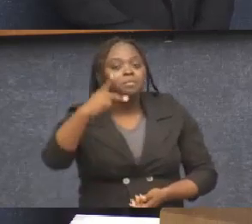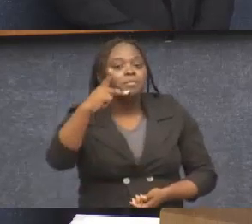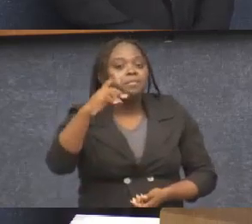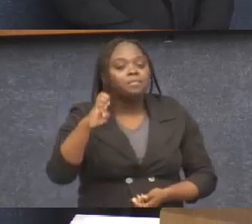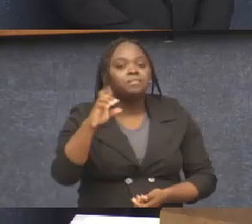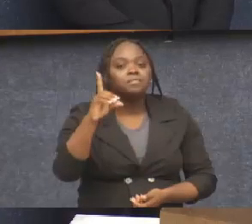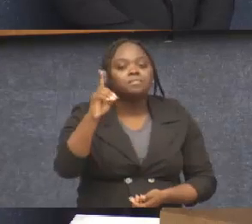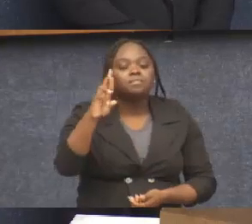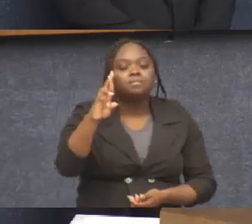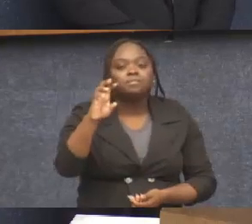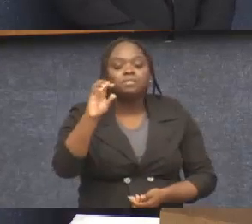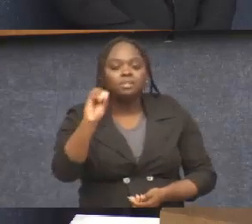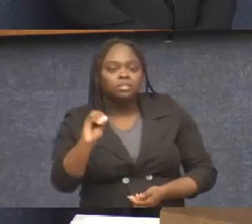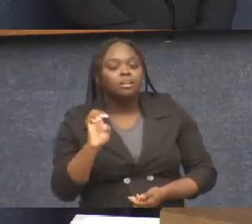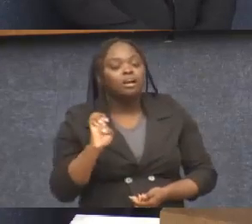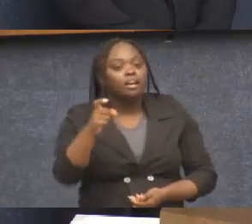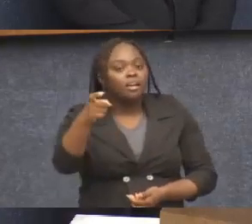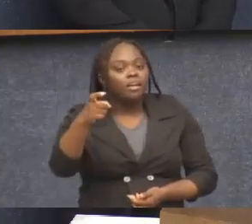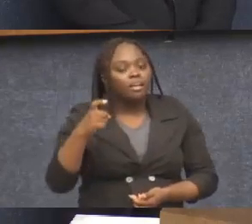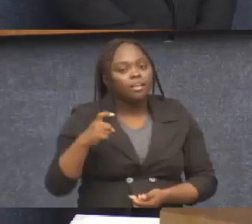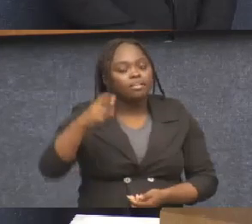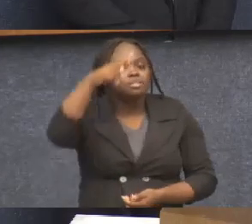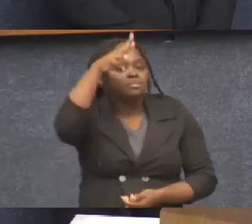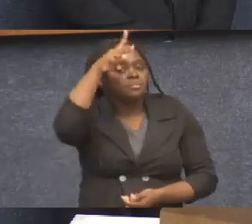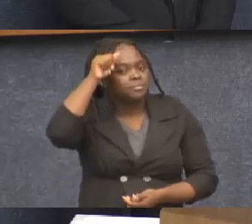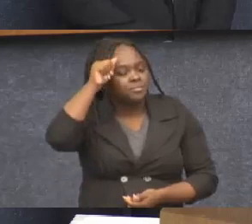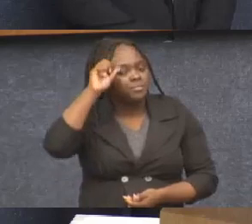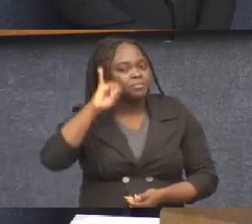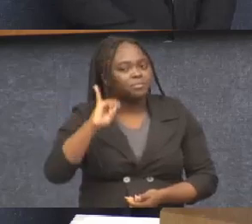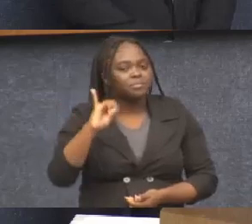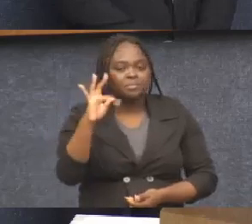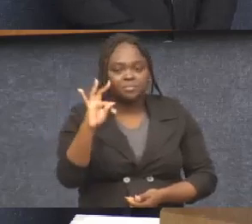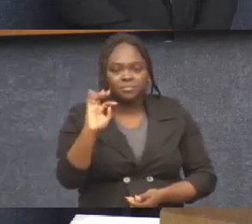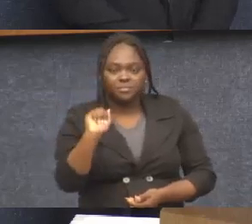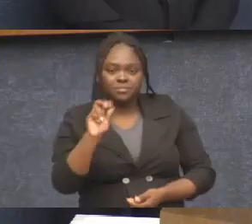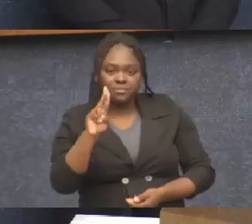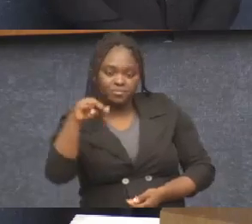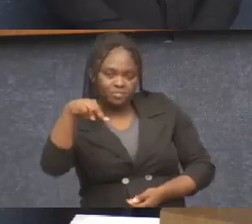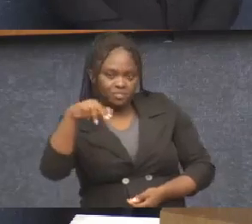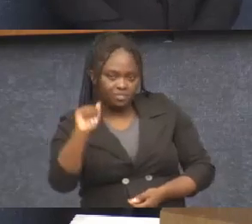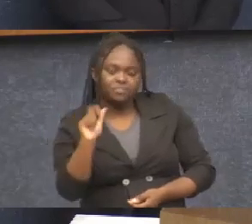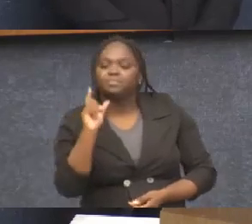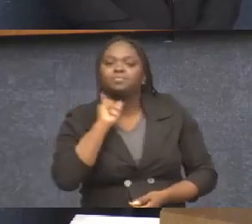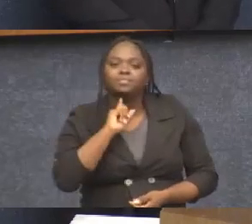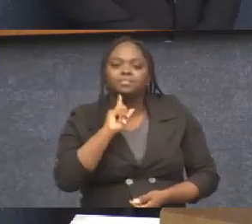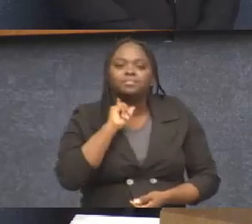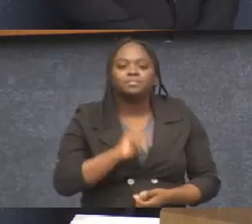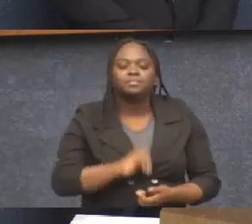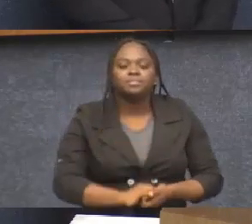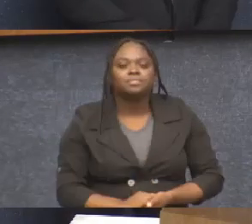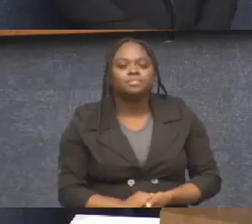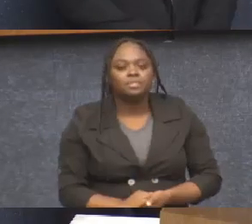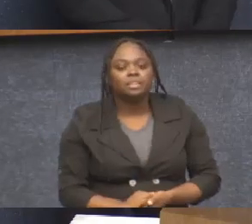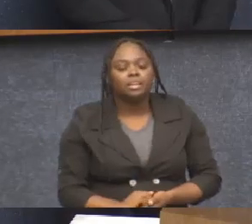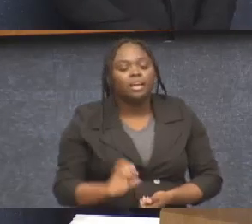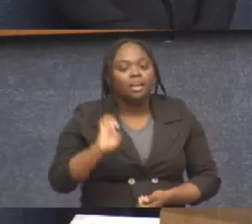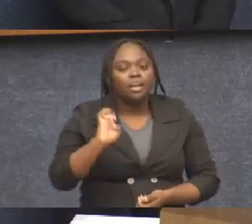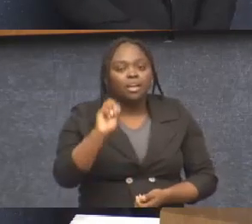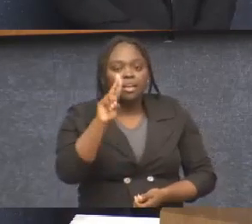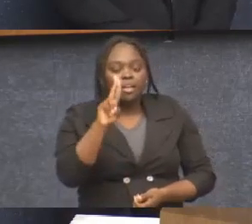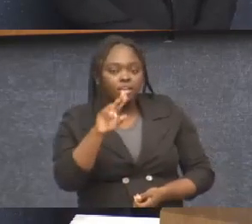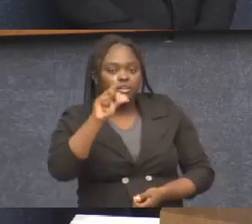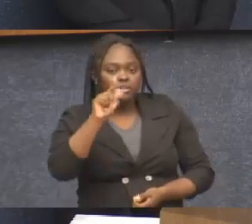ex-prefeito do município de Itaúna, Minas Gerais; Eugênio Pinto, ex-prefeito do município de Itaúna,